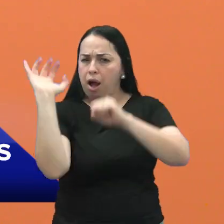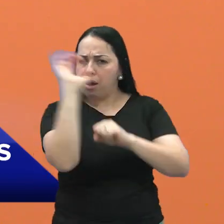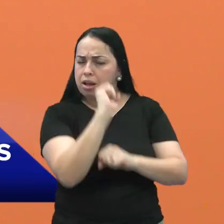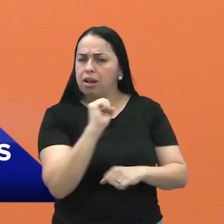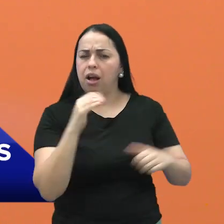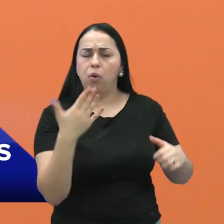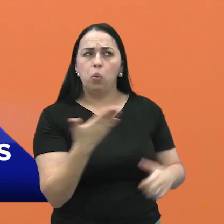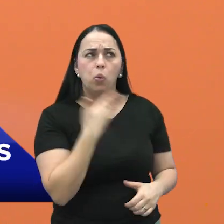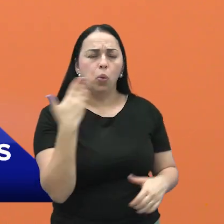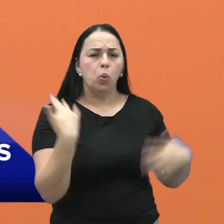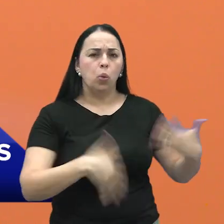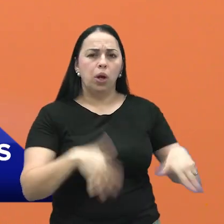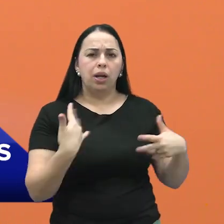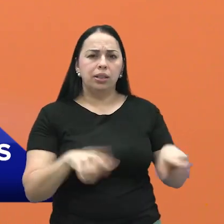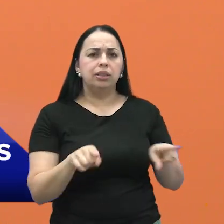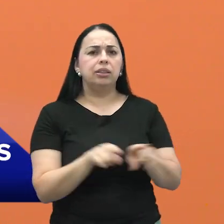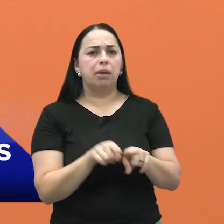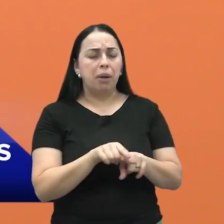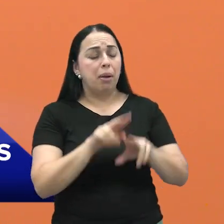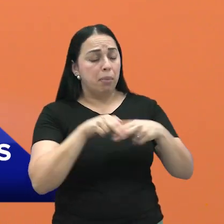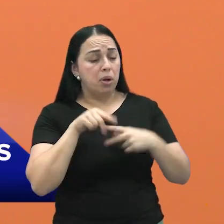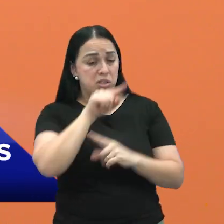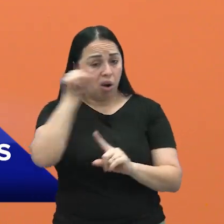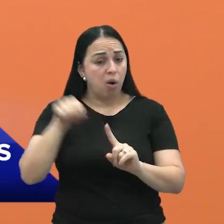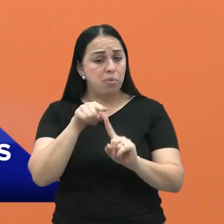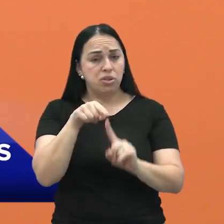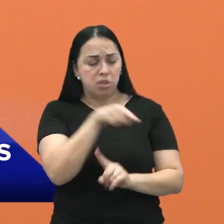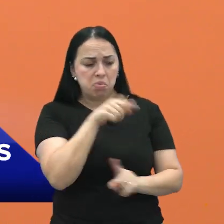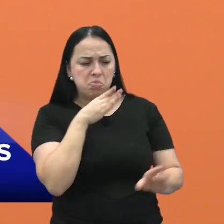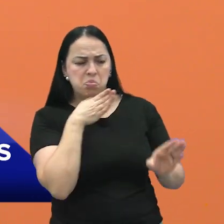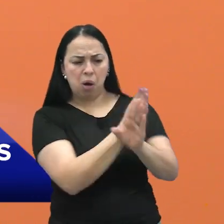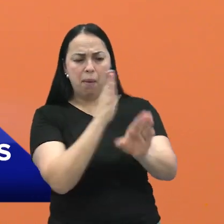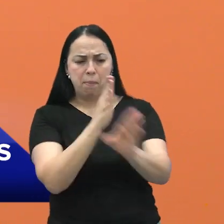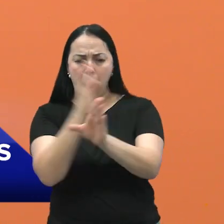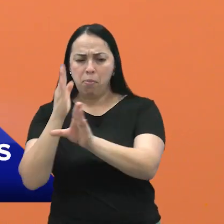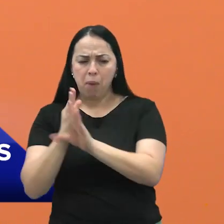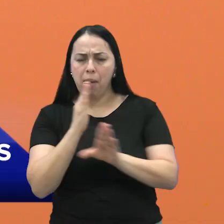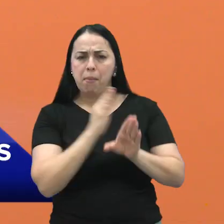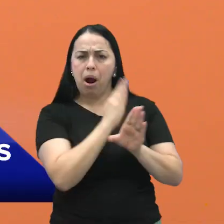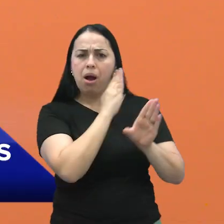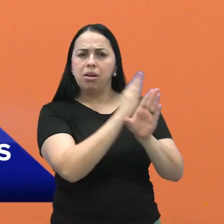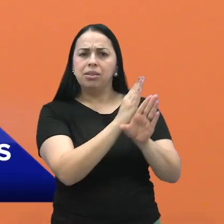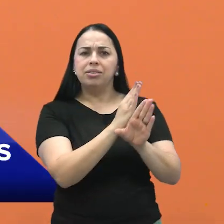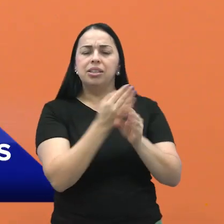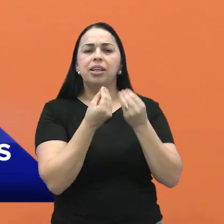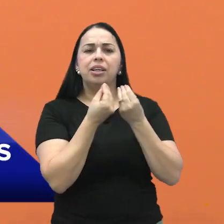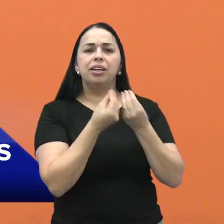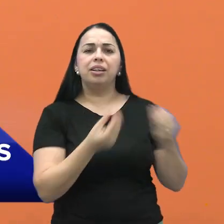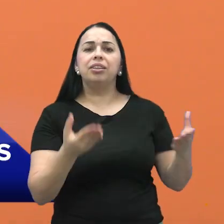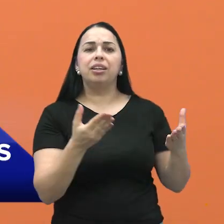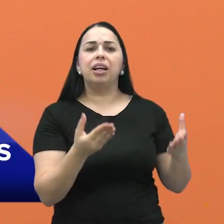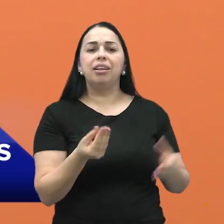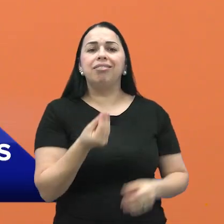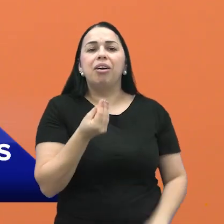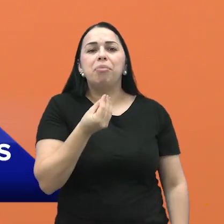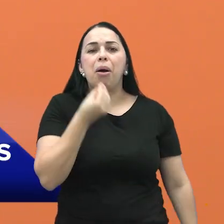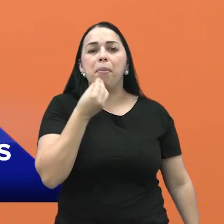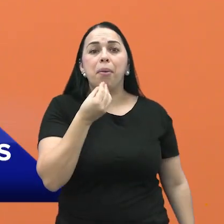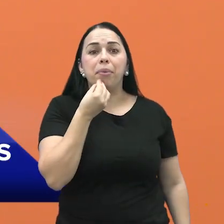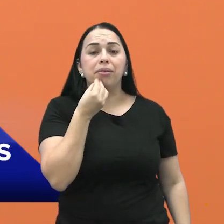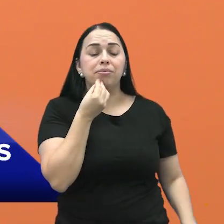facilidade, uma rapidez para aprender, né? Então, esse objetivo, é encontrar essas crianças e oferecer